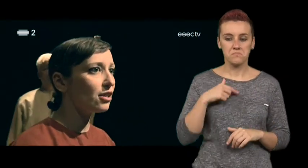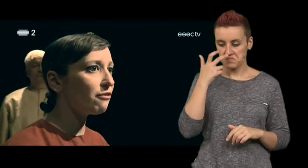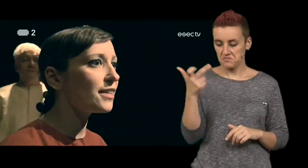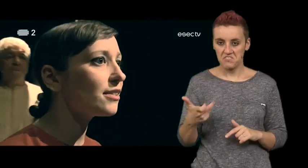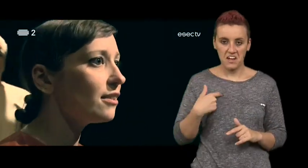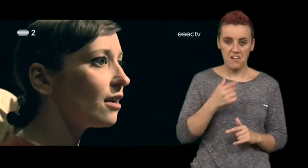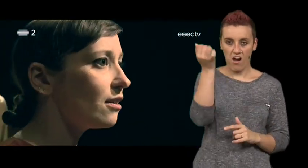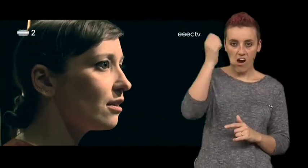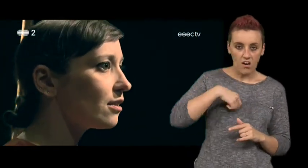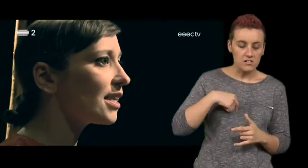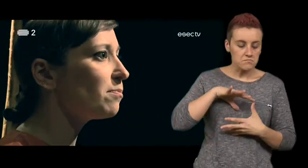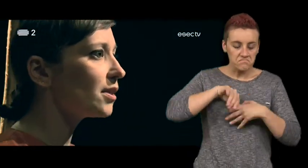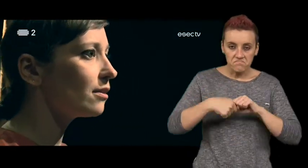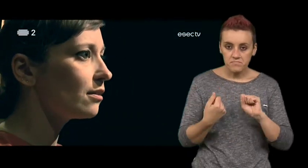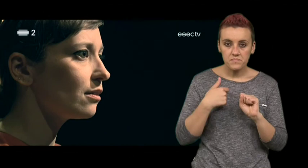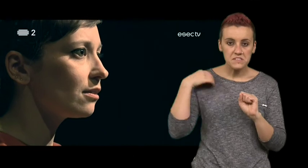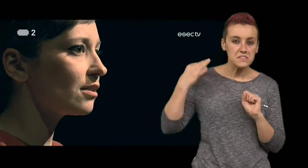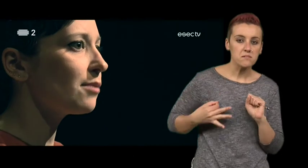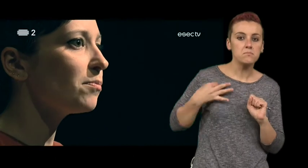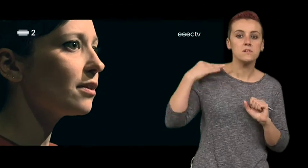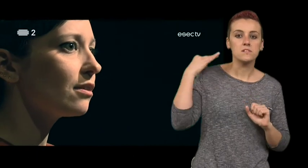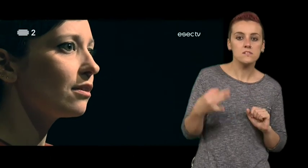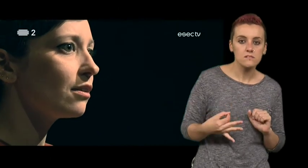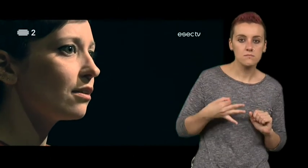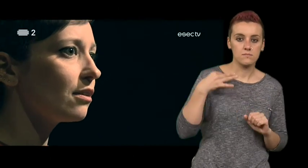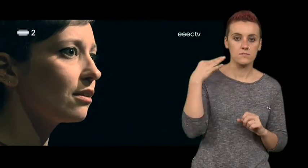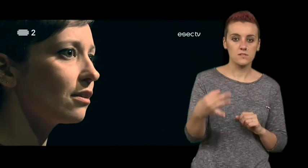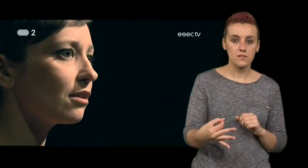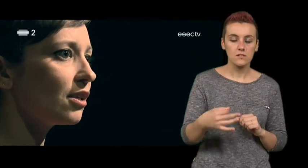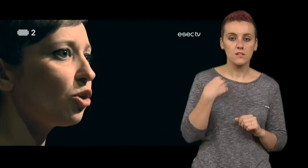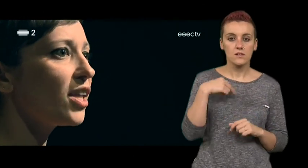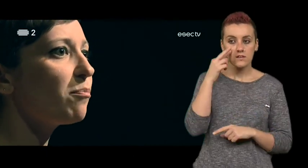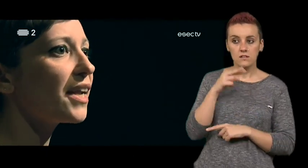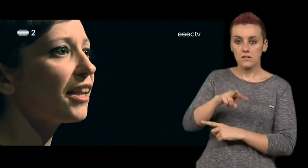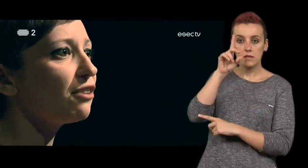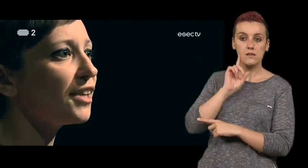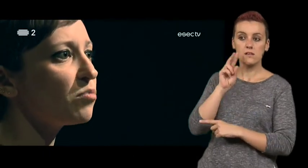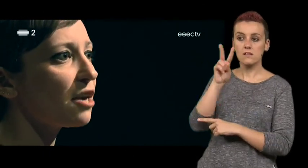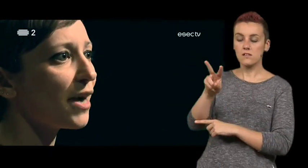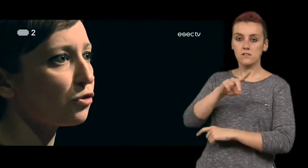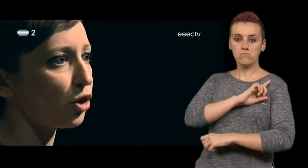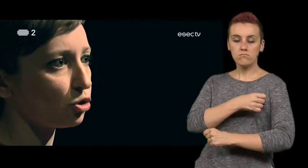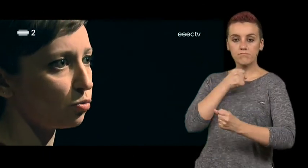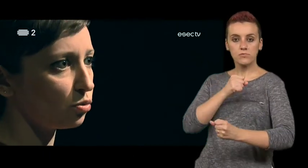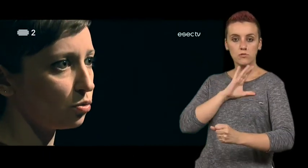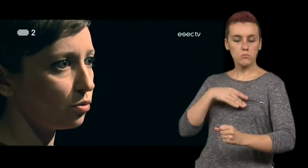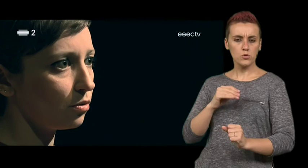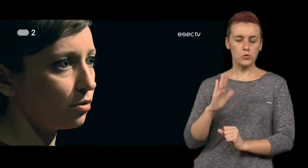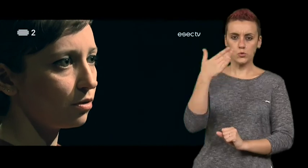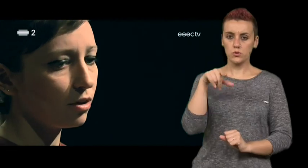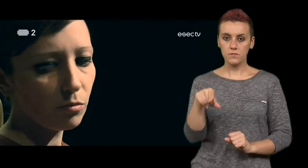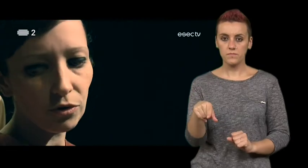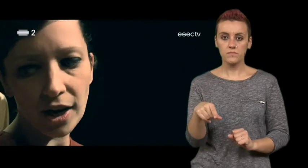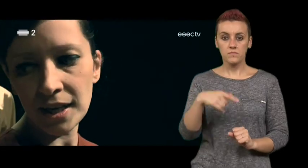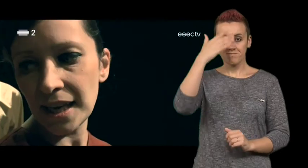fraca, vencida, sempre, sempre. E eu olhei para ela e vi a mulher mais forte do mundo,